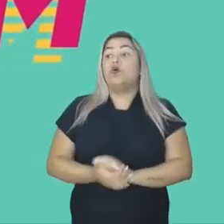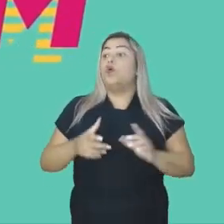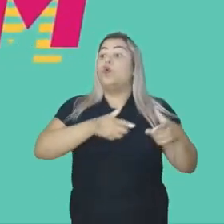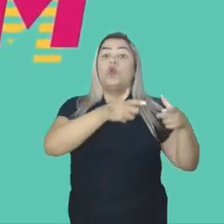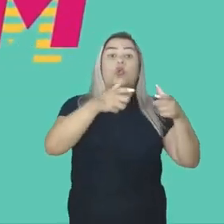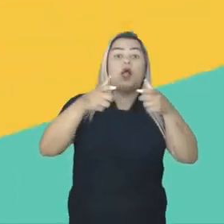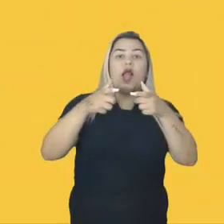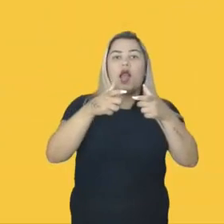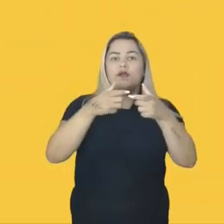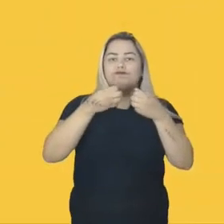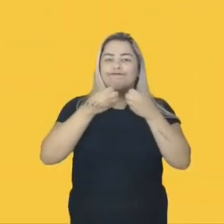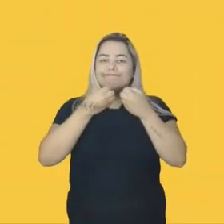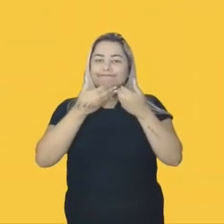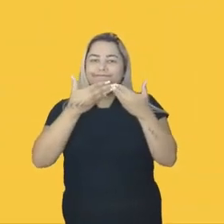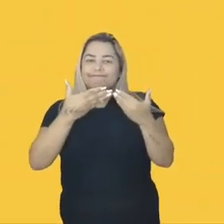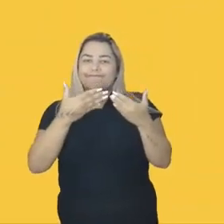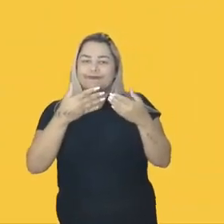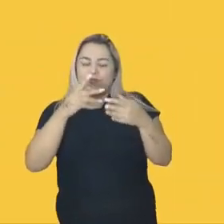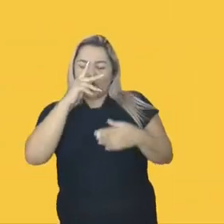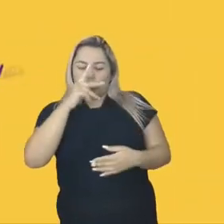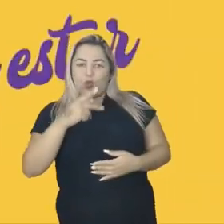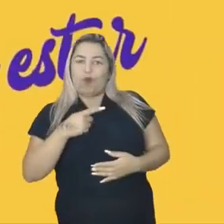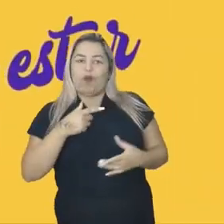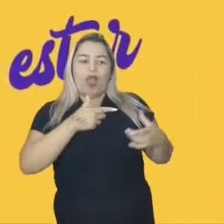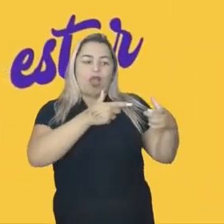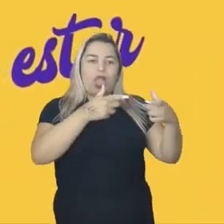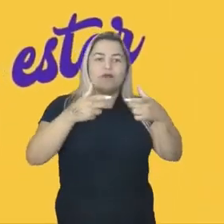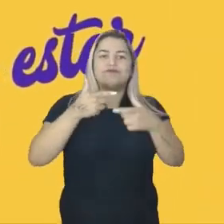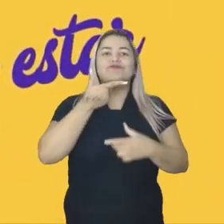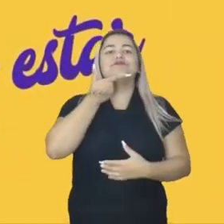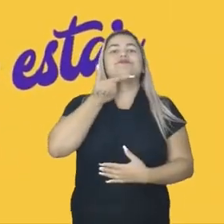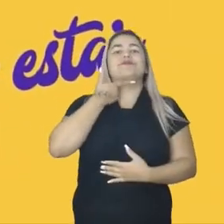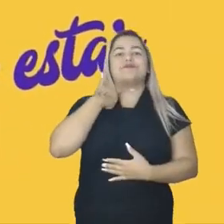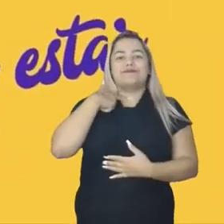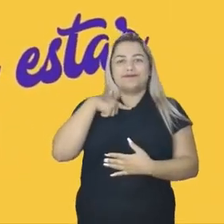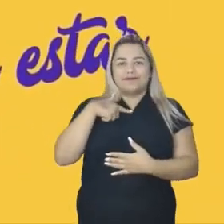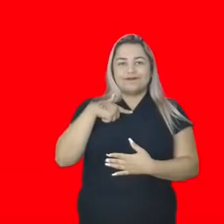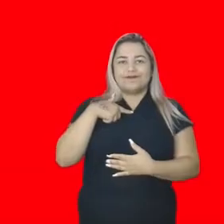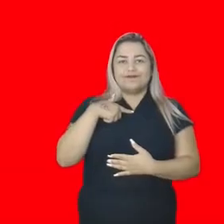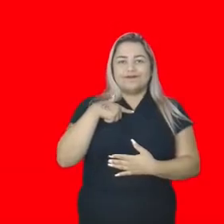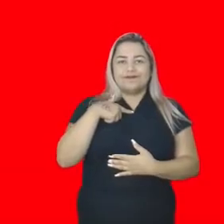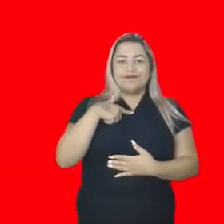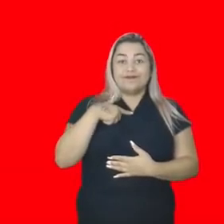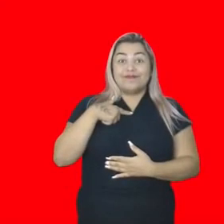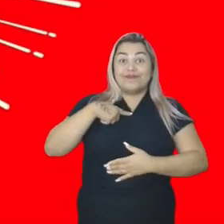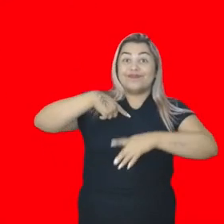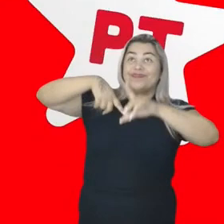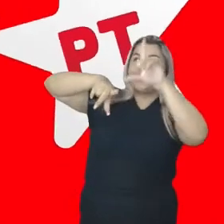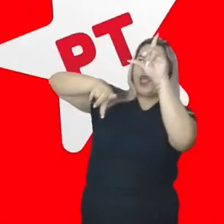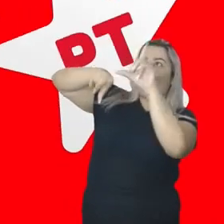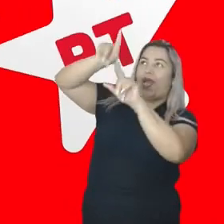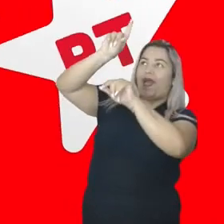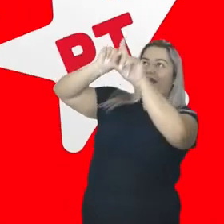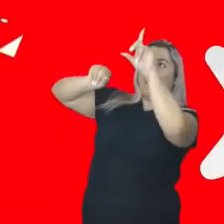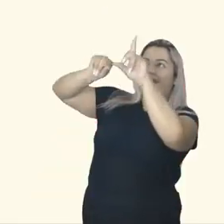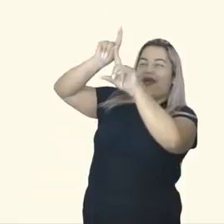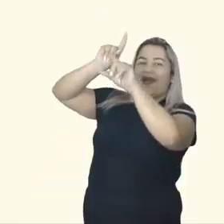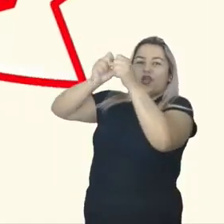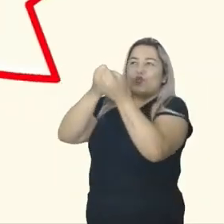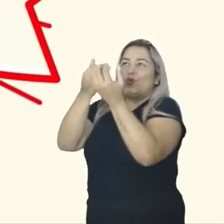é bom pra mim, é onde eu quiser estar. A estrela ainda